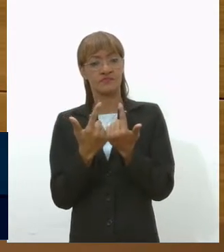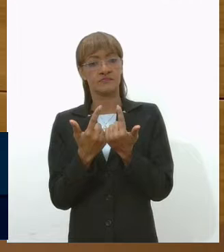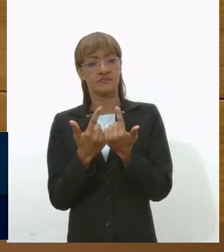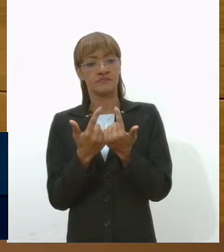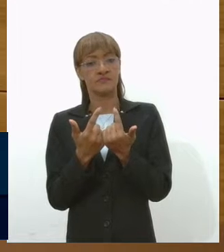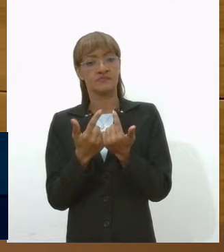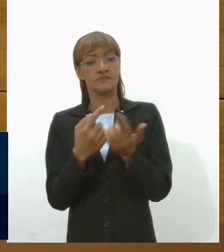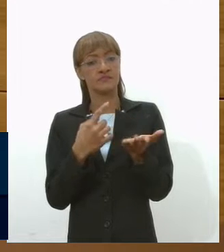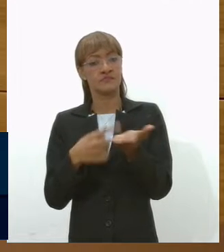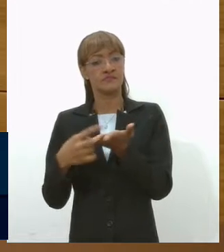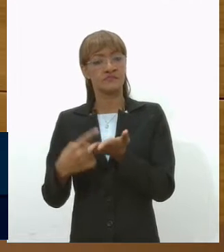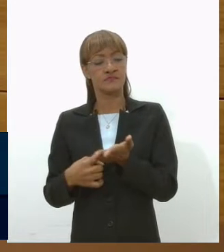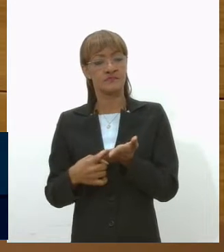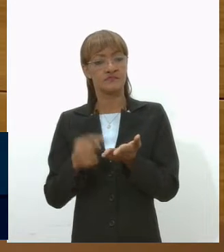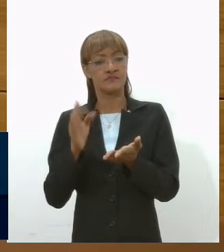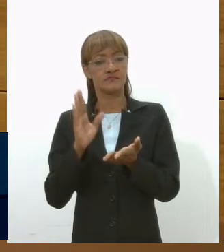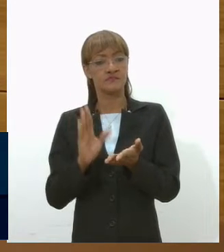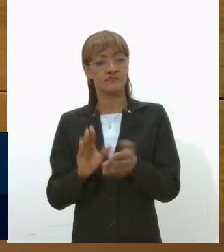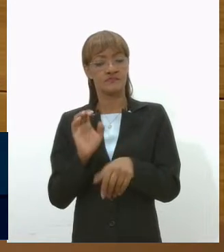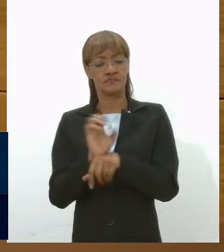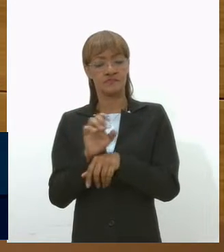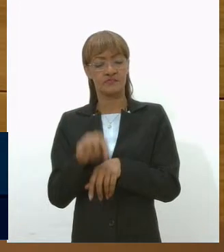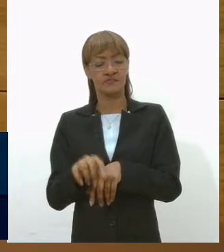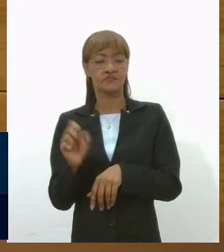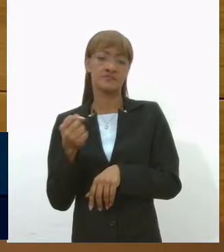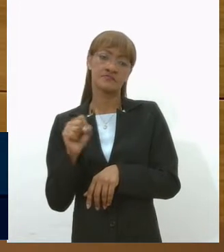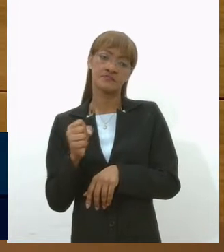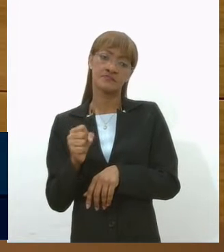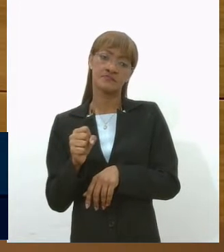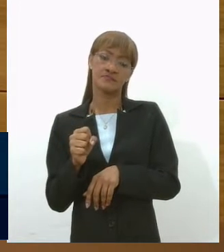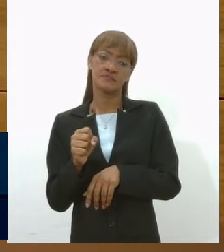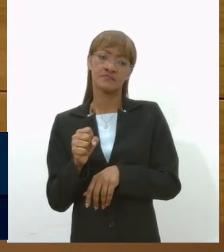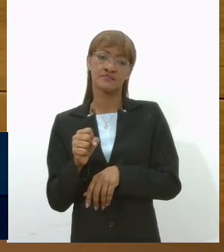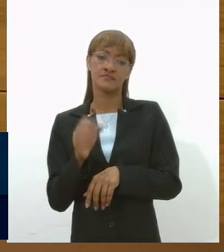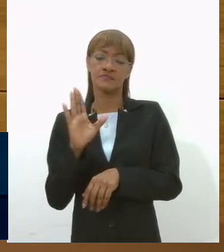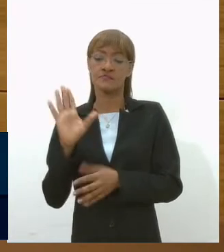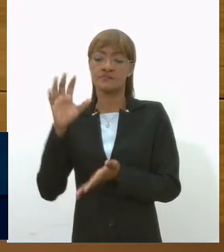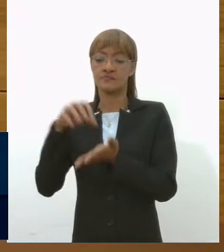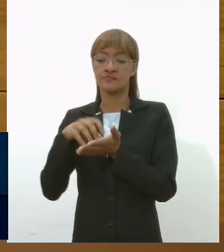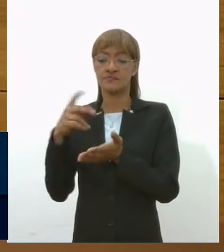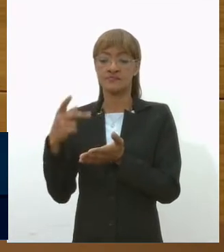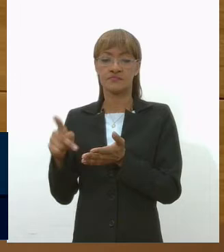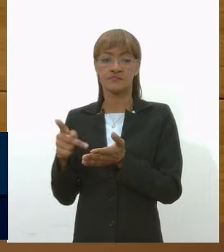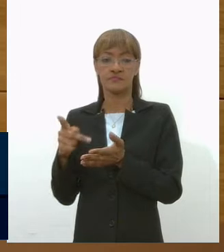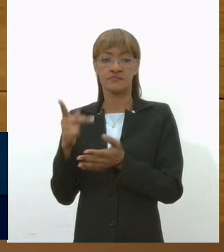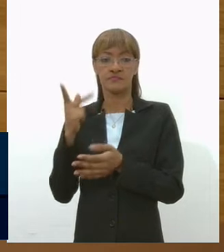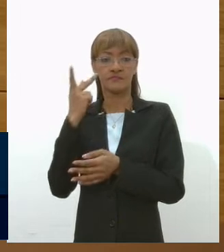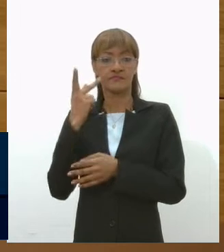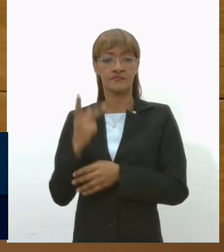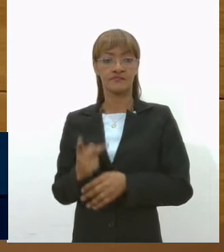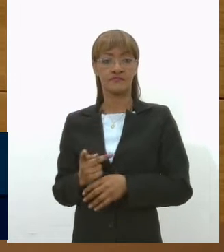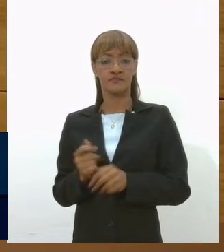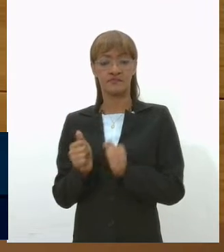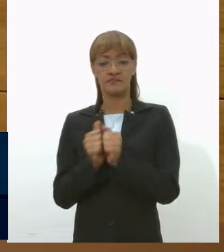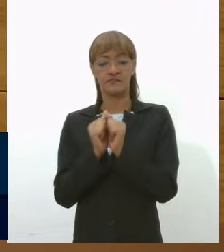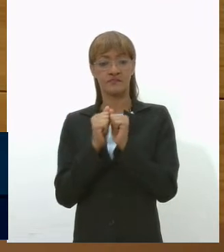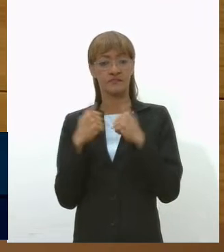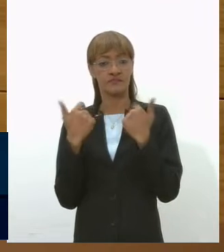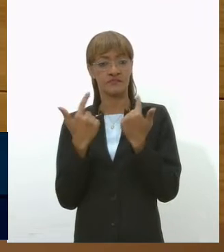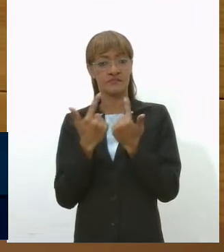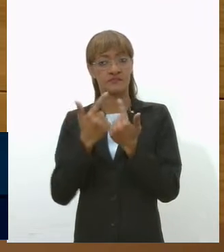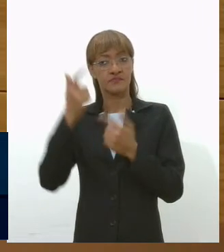de cooperação técnica entre o Estado de Sergipe, através da Procuradoria-Geral do Estado, e a Assembleia Legislativa do Estado de São Paulo.